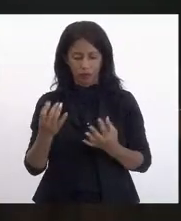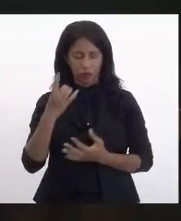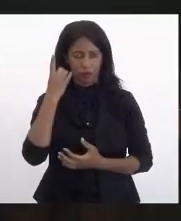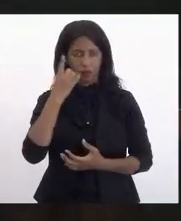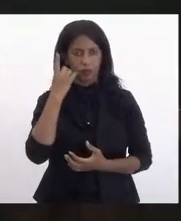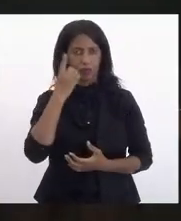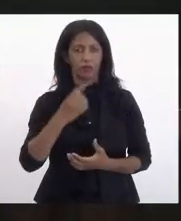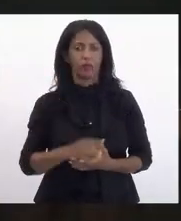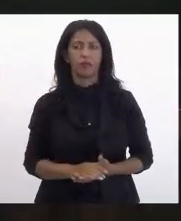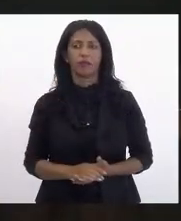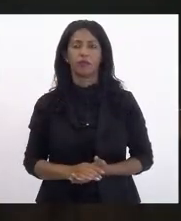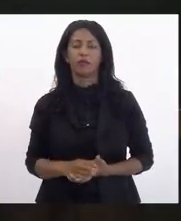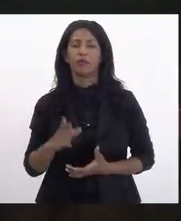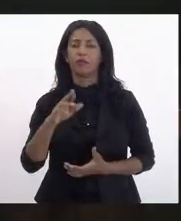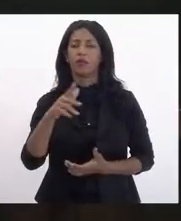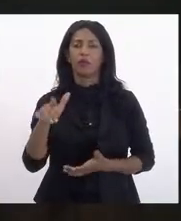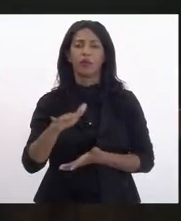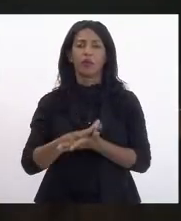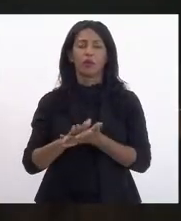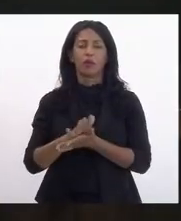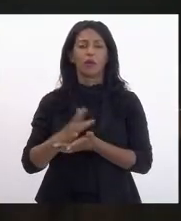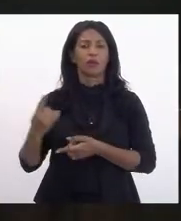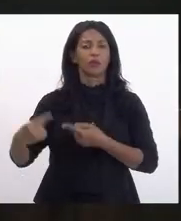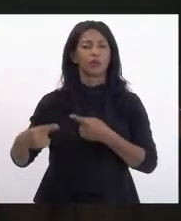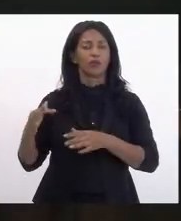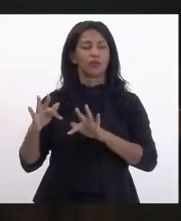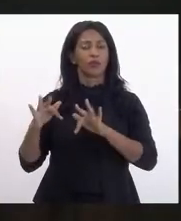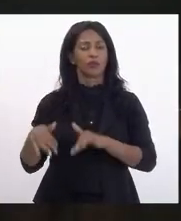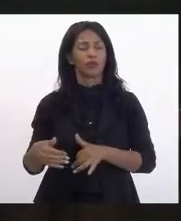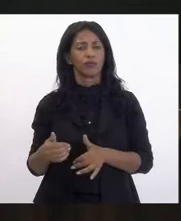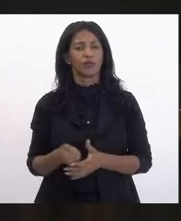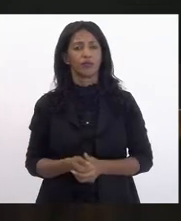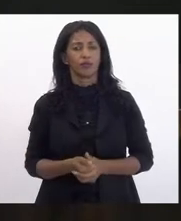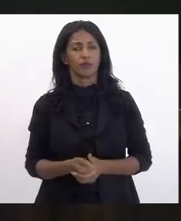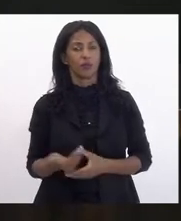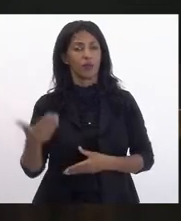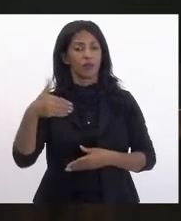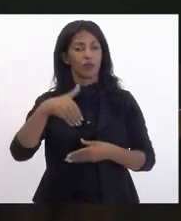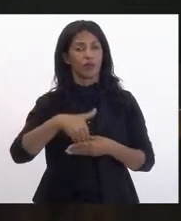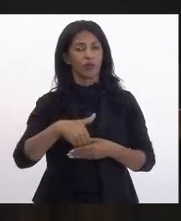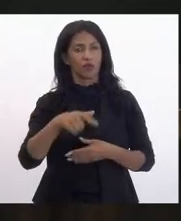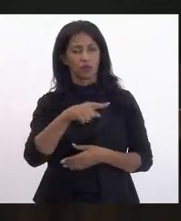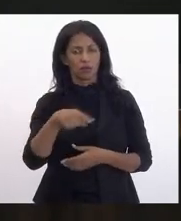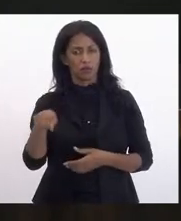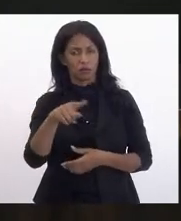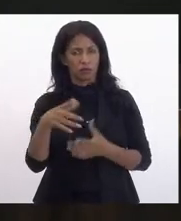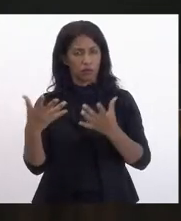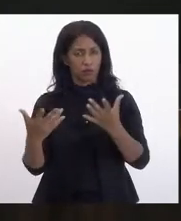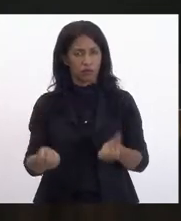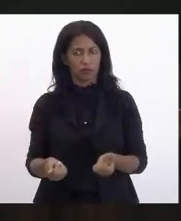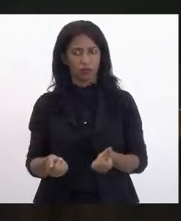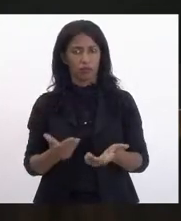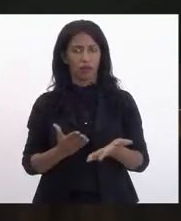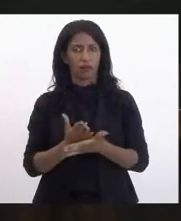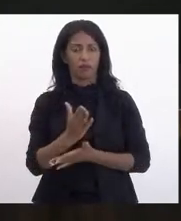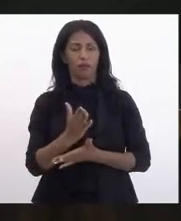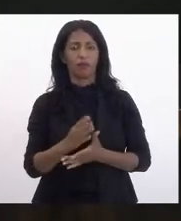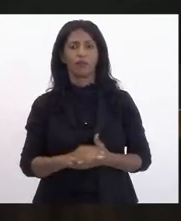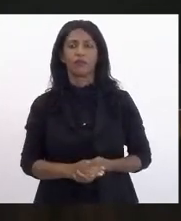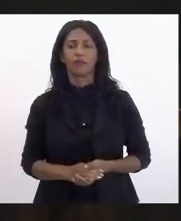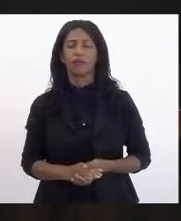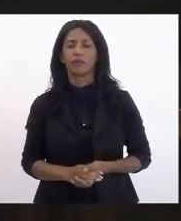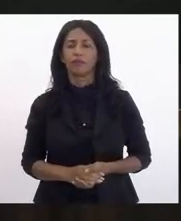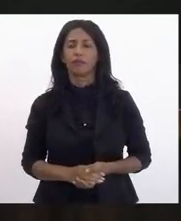deputado. Não havendo mais quem queira discutir, encerrada a discussão. Em votação, se os que aprovam permanecem como estão, aprovado,